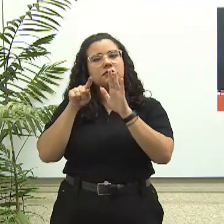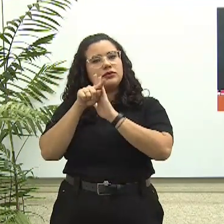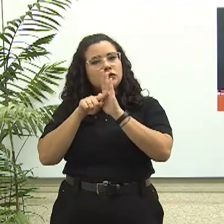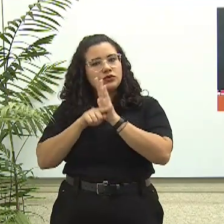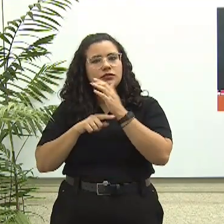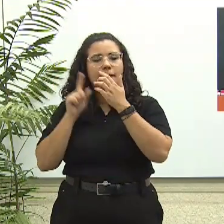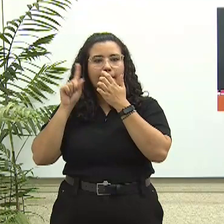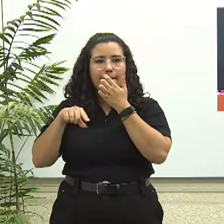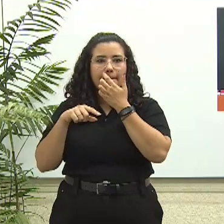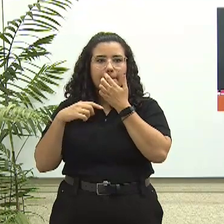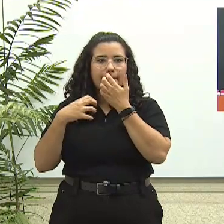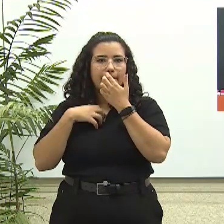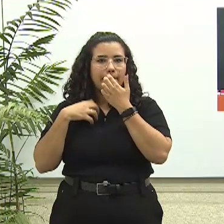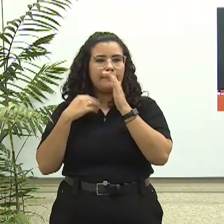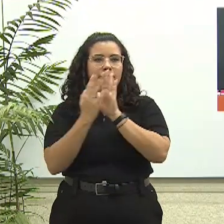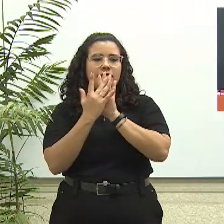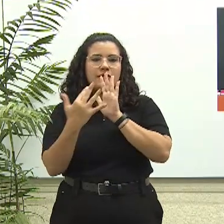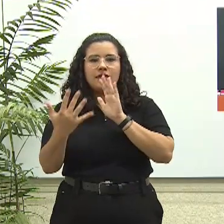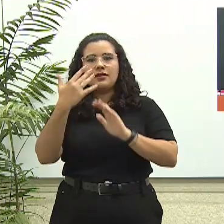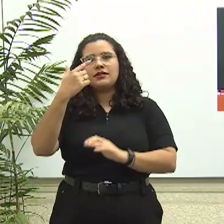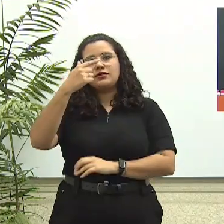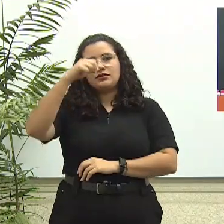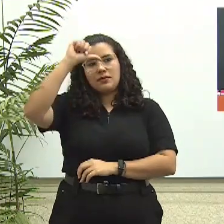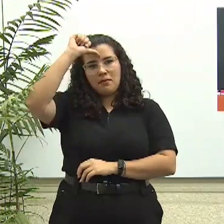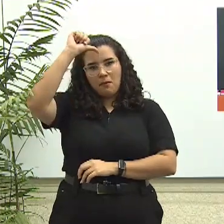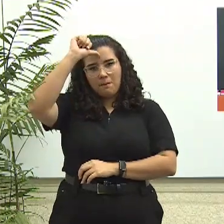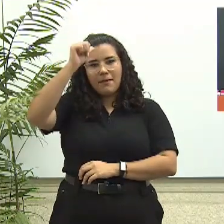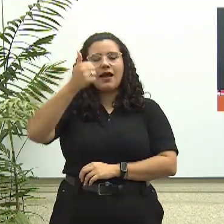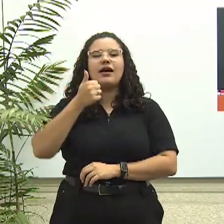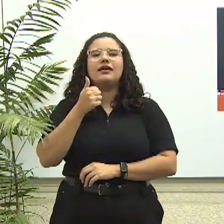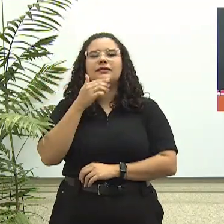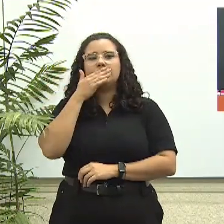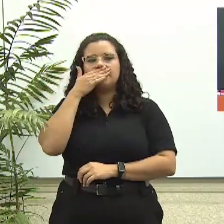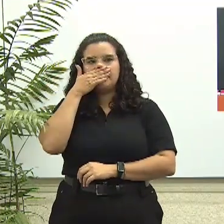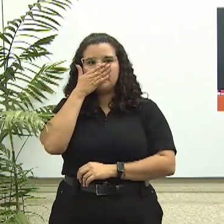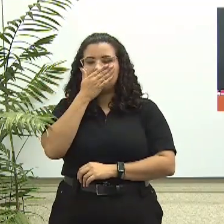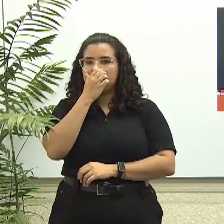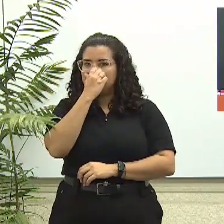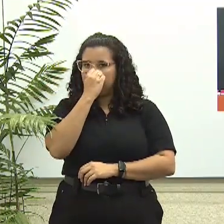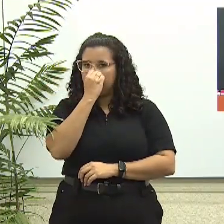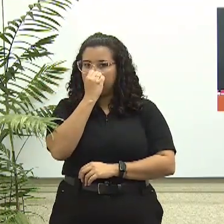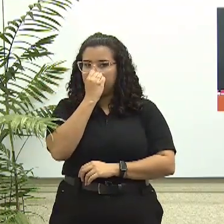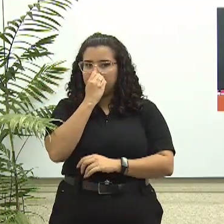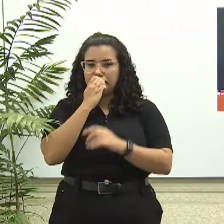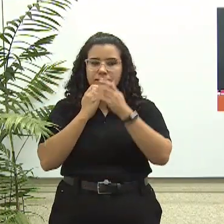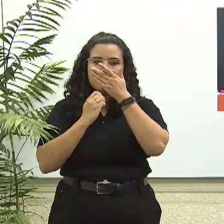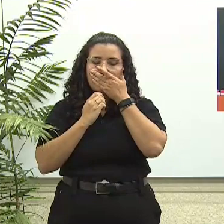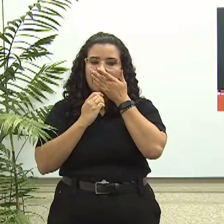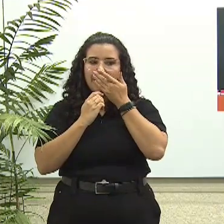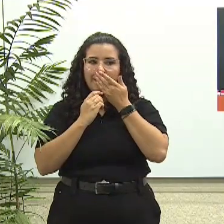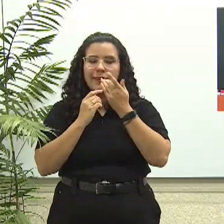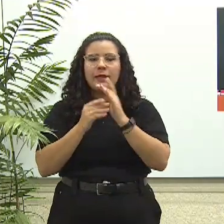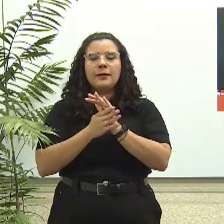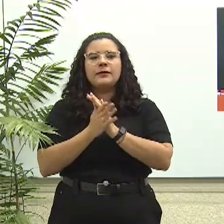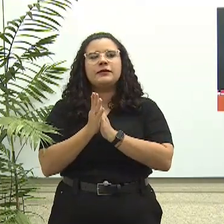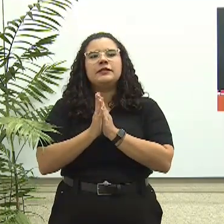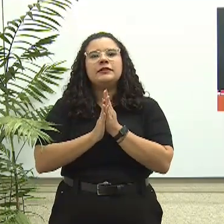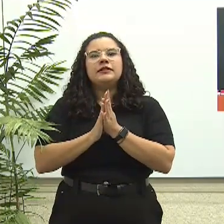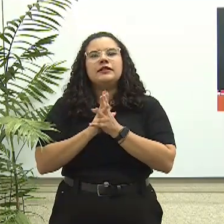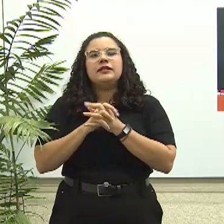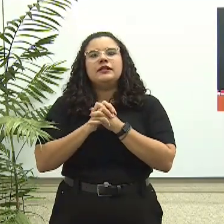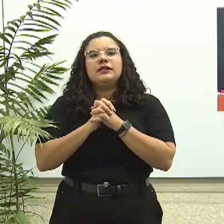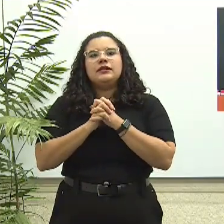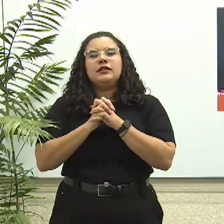núcleo reflexos de Palmares além de autor de diversos livros como Fran fanon e as Encruzilhadas teoria política e subjetividade